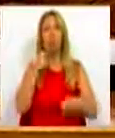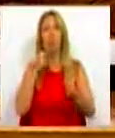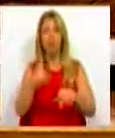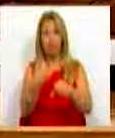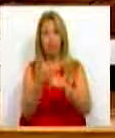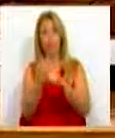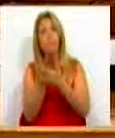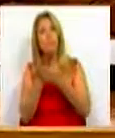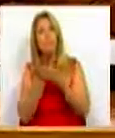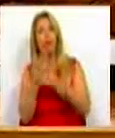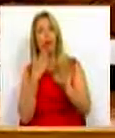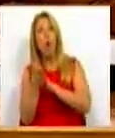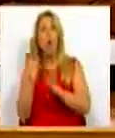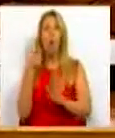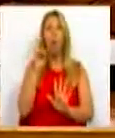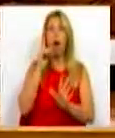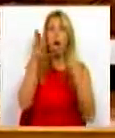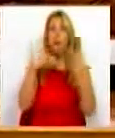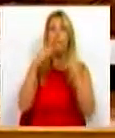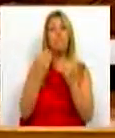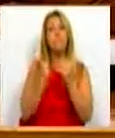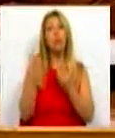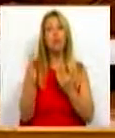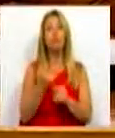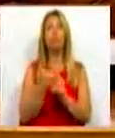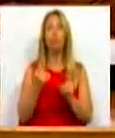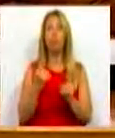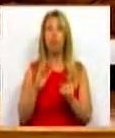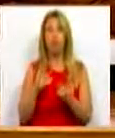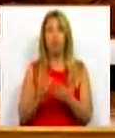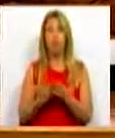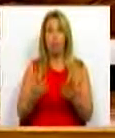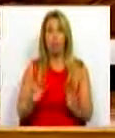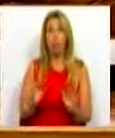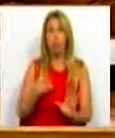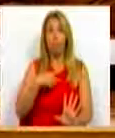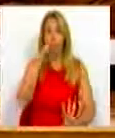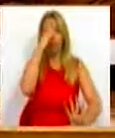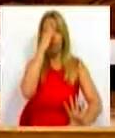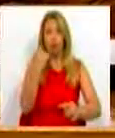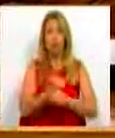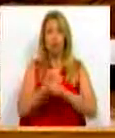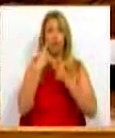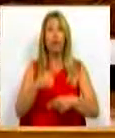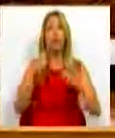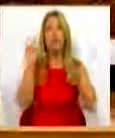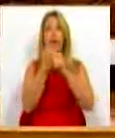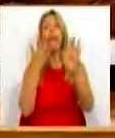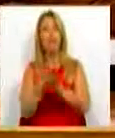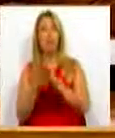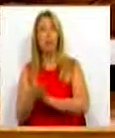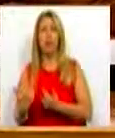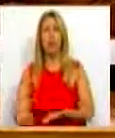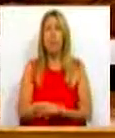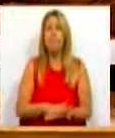qualificação. E que aumenta precisamente porque aumenta a própria ativação, o próprio esforço do Serviço Público de Emprego, que é uma das pedras